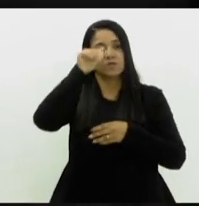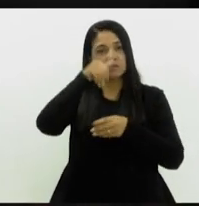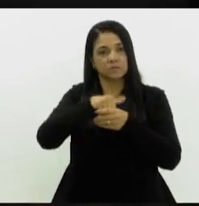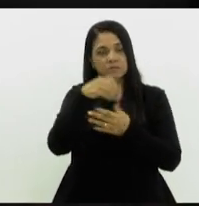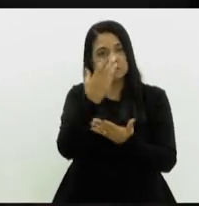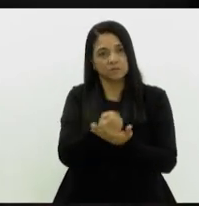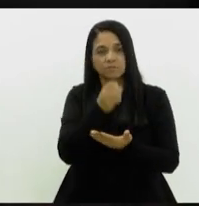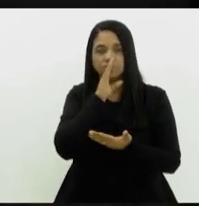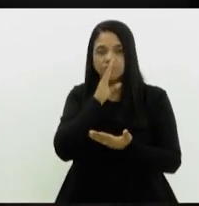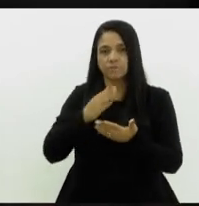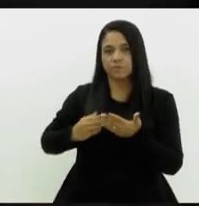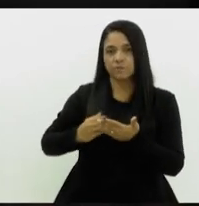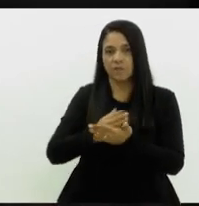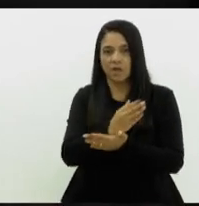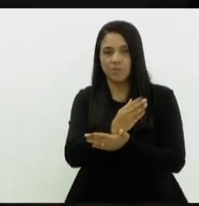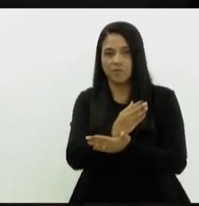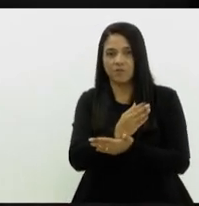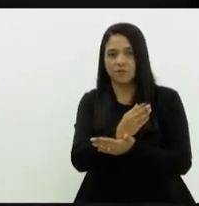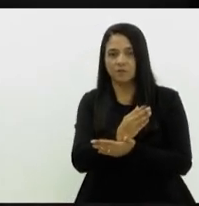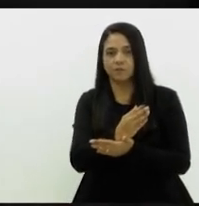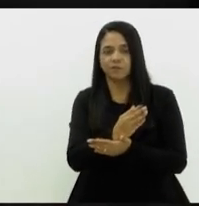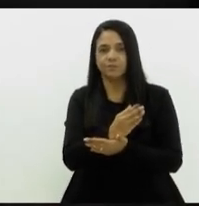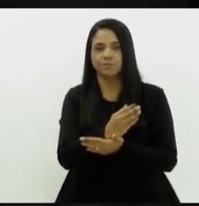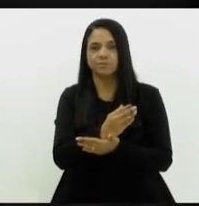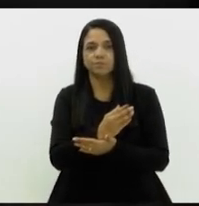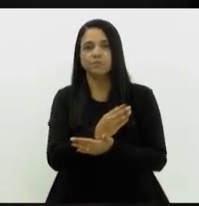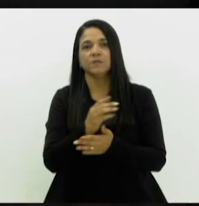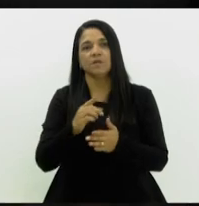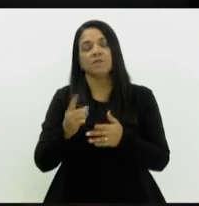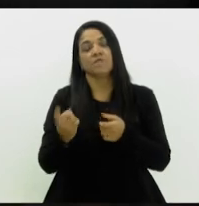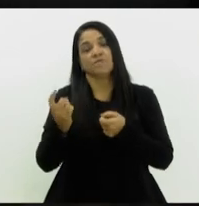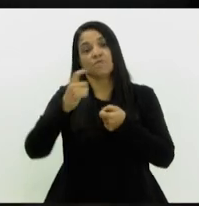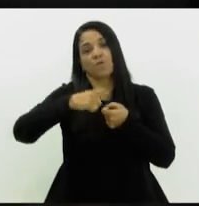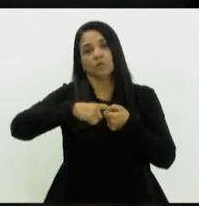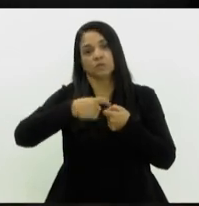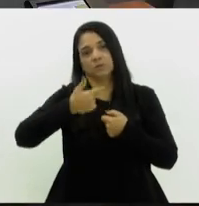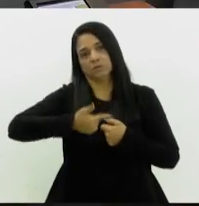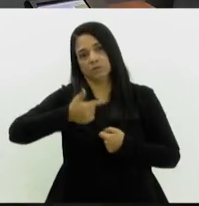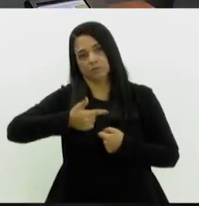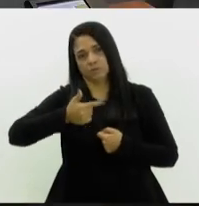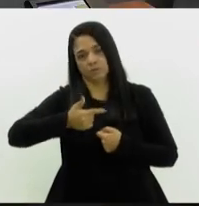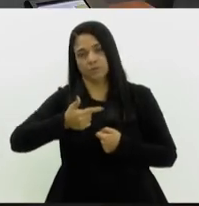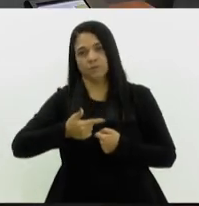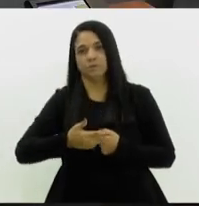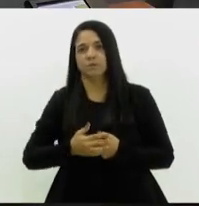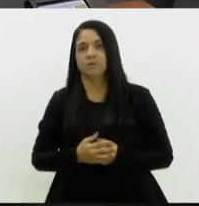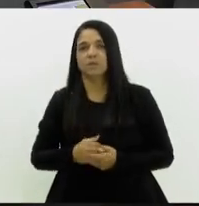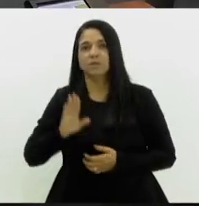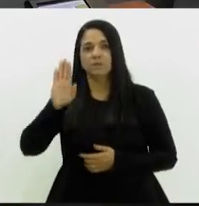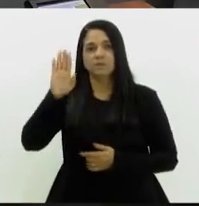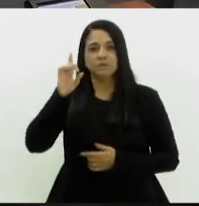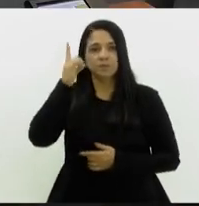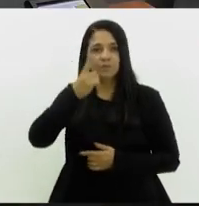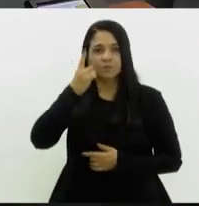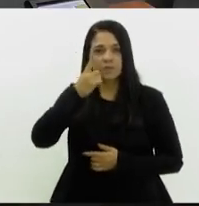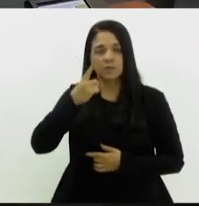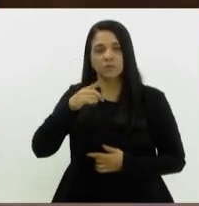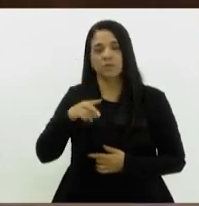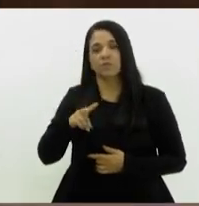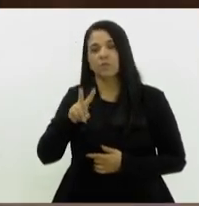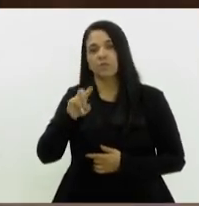os senhores que aprovam permaneçam como estão. Aprovado em primeira e retorna em segunda. Deputado Vinícius Cozzolino.